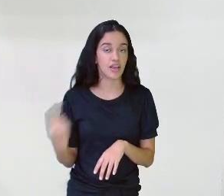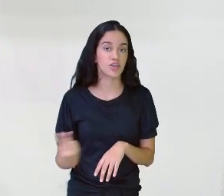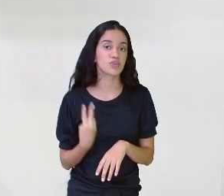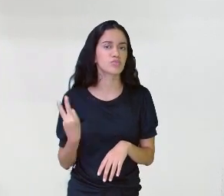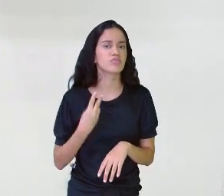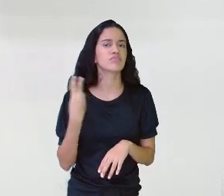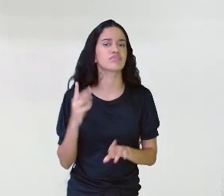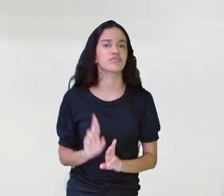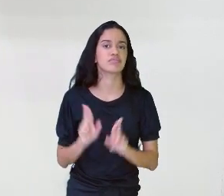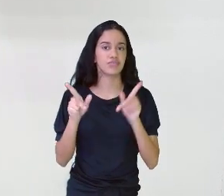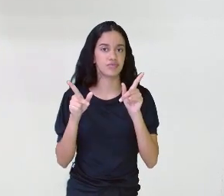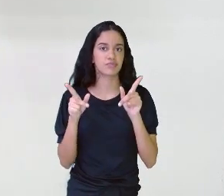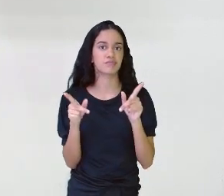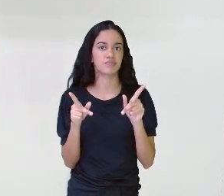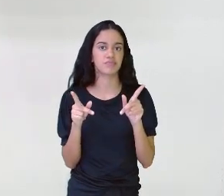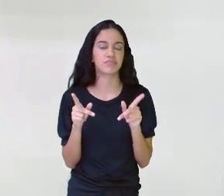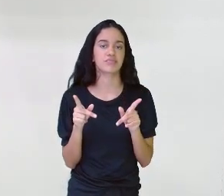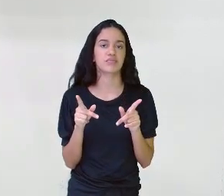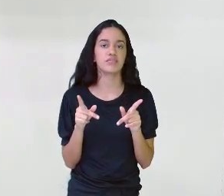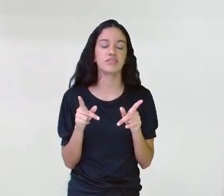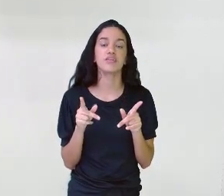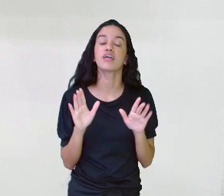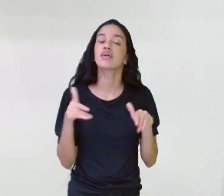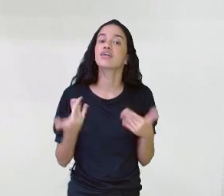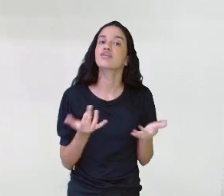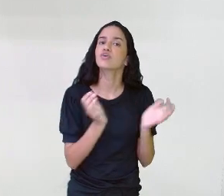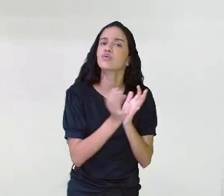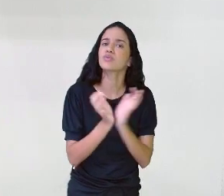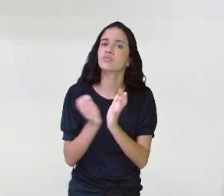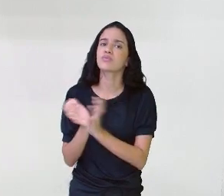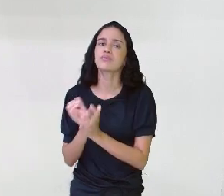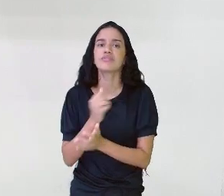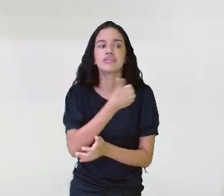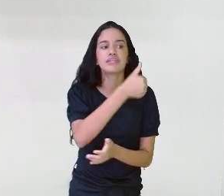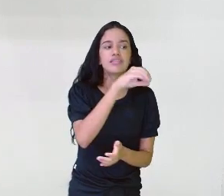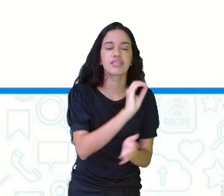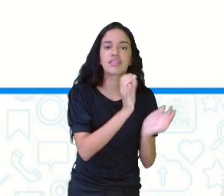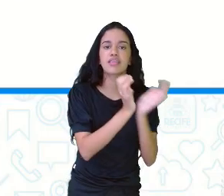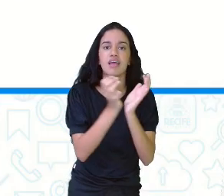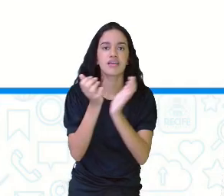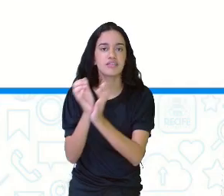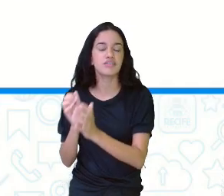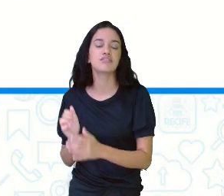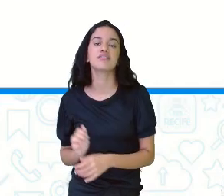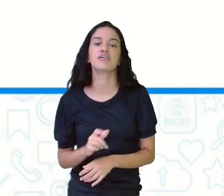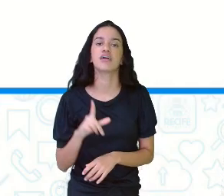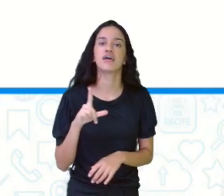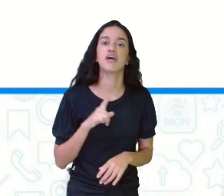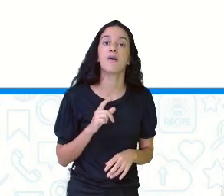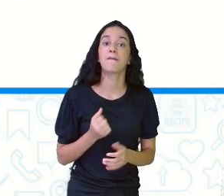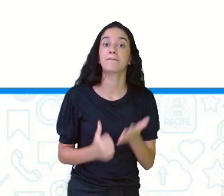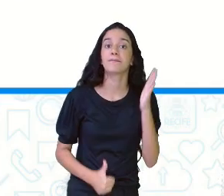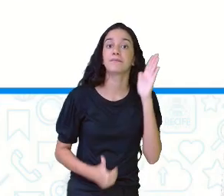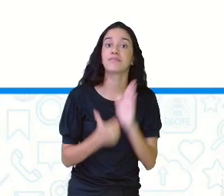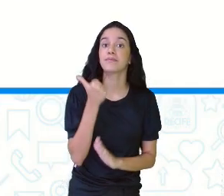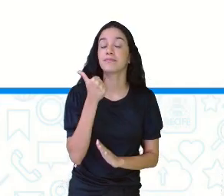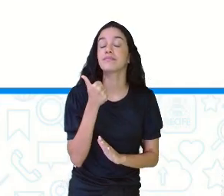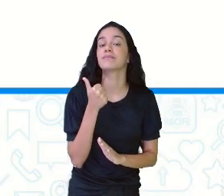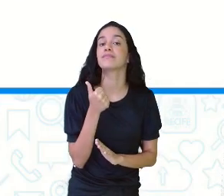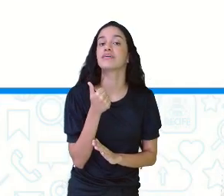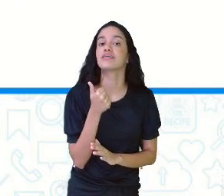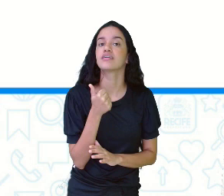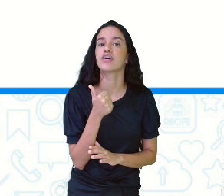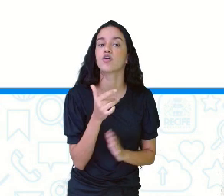valores diferentes. A partir do agrupamento de 10 em 10, surgiu a primeira definição, o grupo de